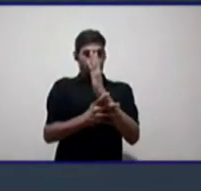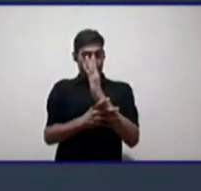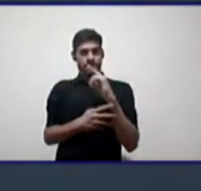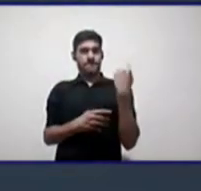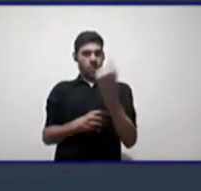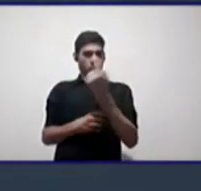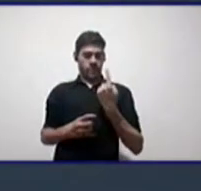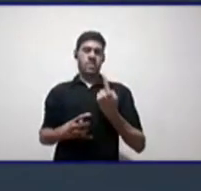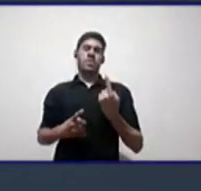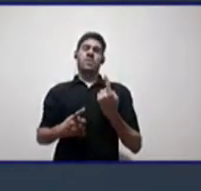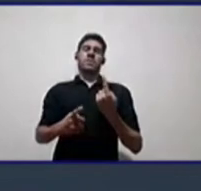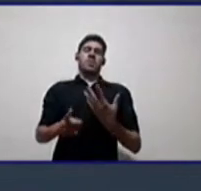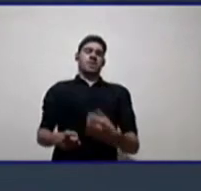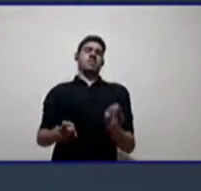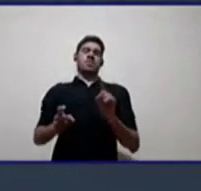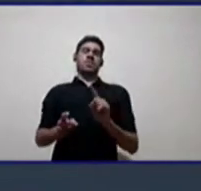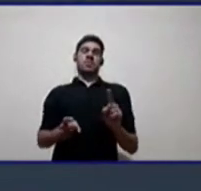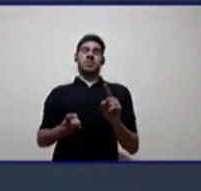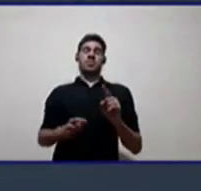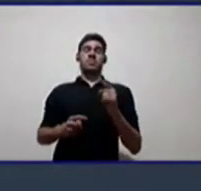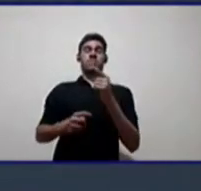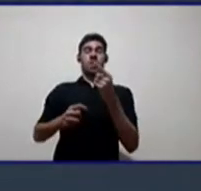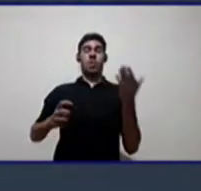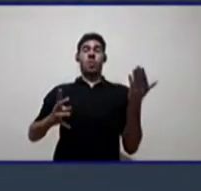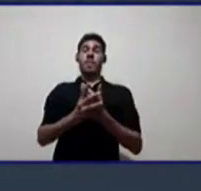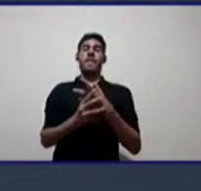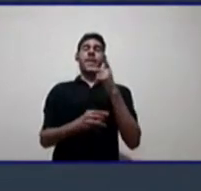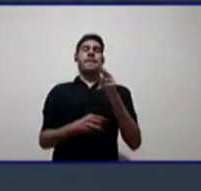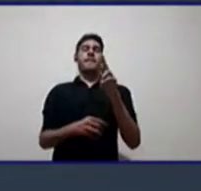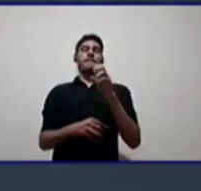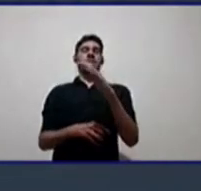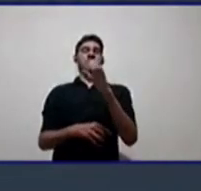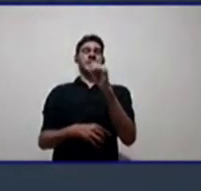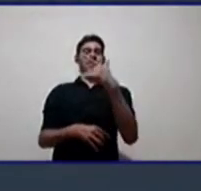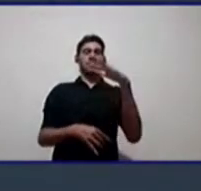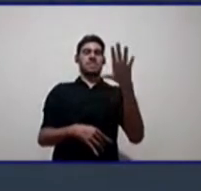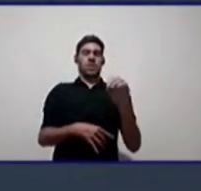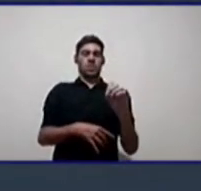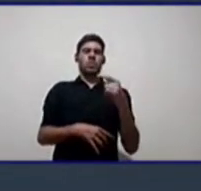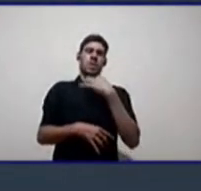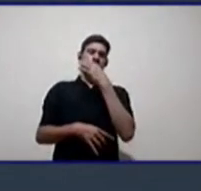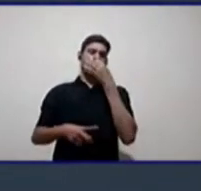portanto, indeferindo a arguição de prescrição. Há divergência?